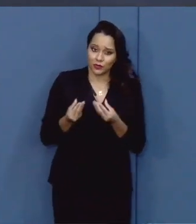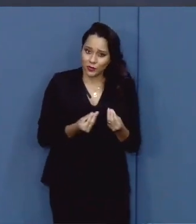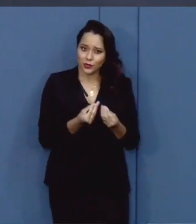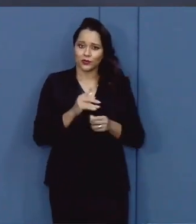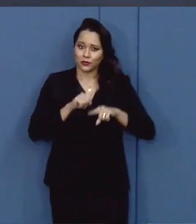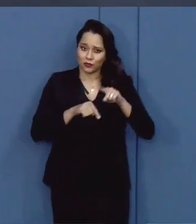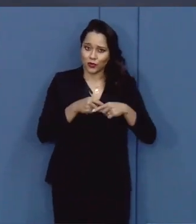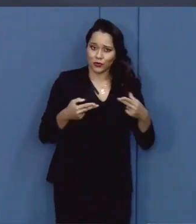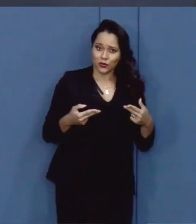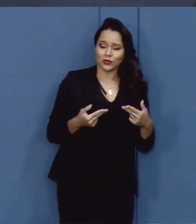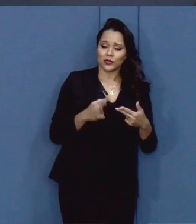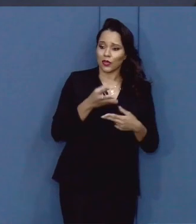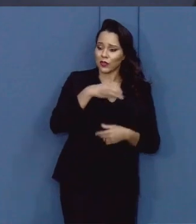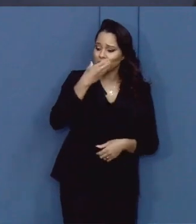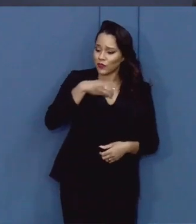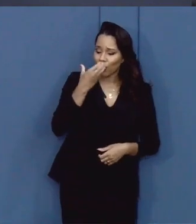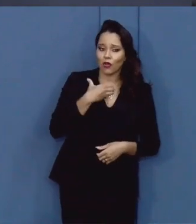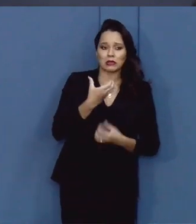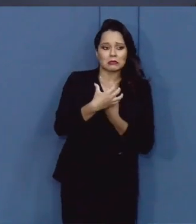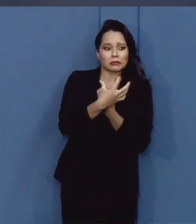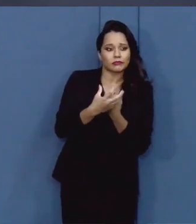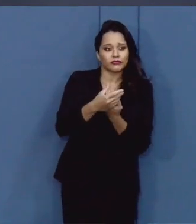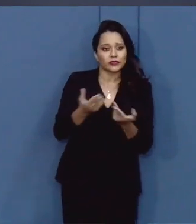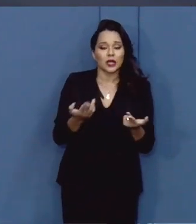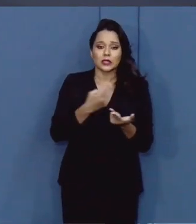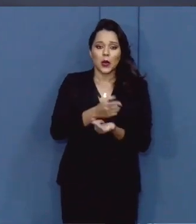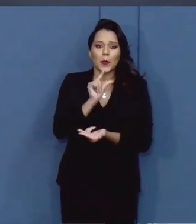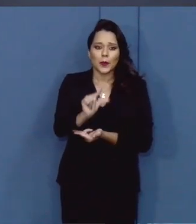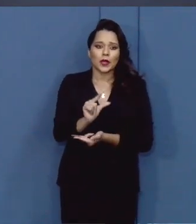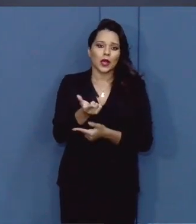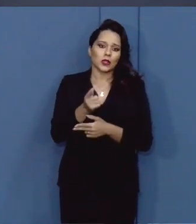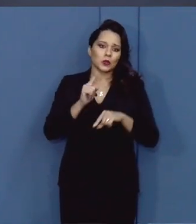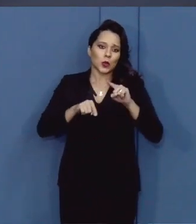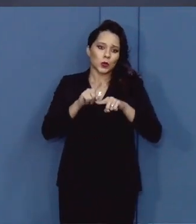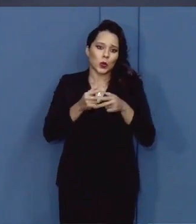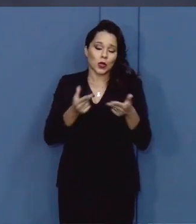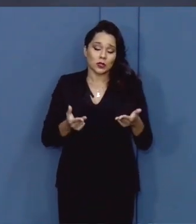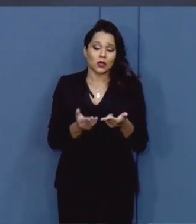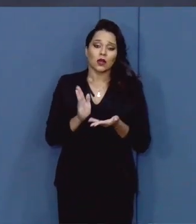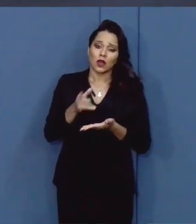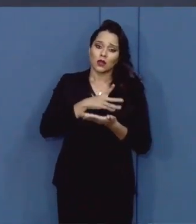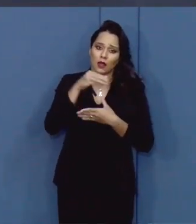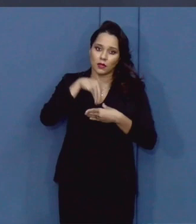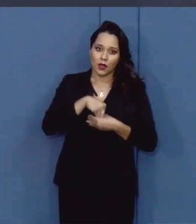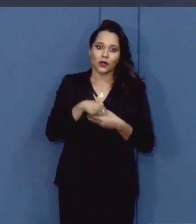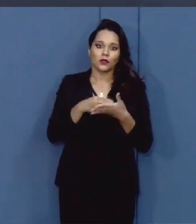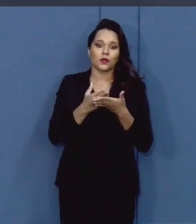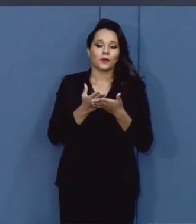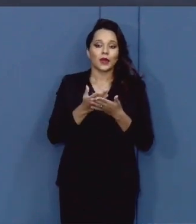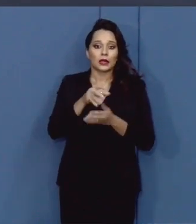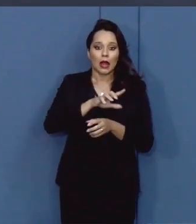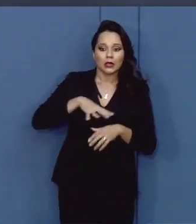da produção das frutas e hortaliças são produzidas por pequenos e médios produtores que estão dentro